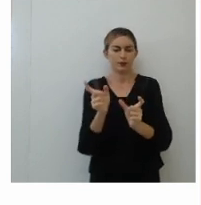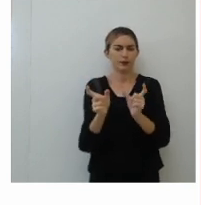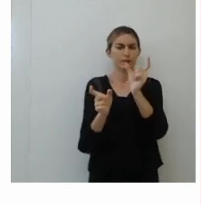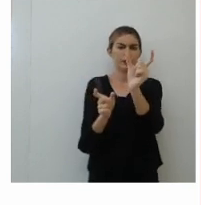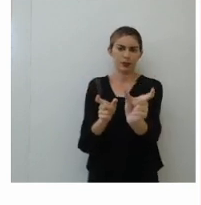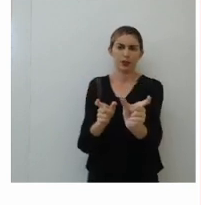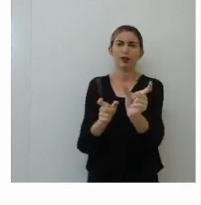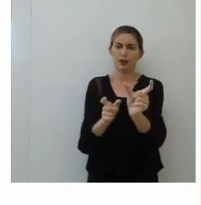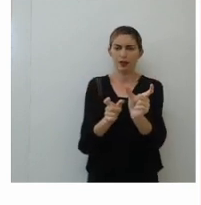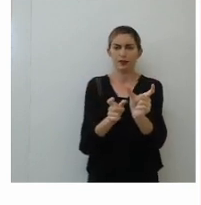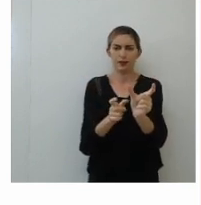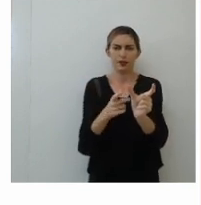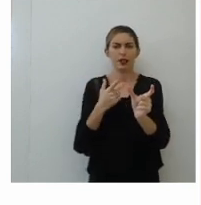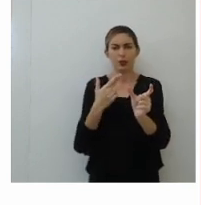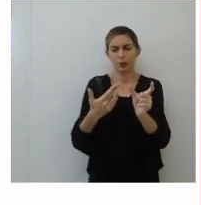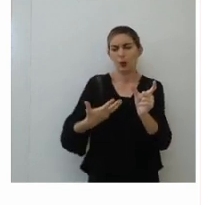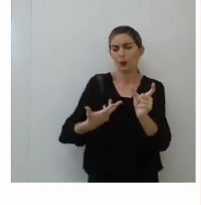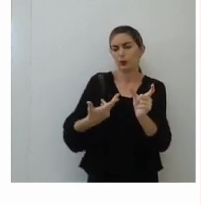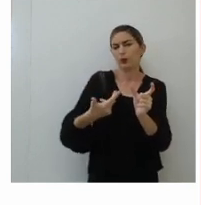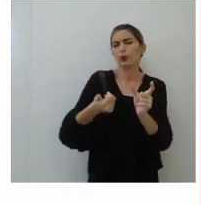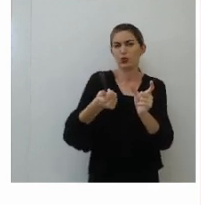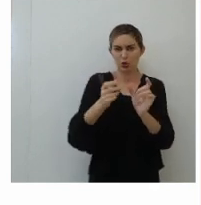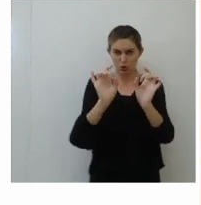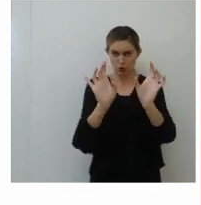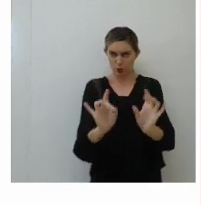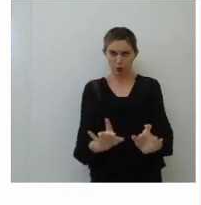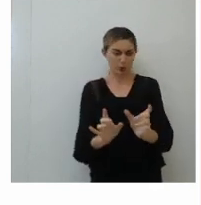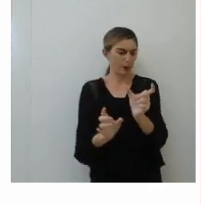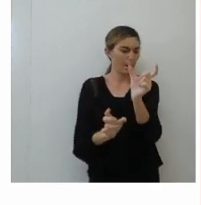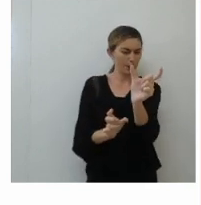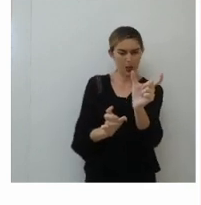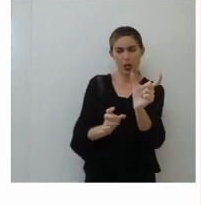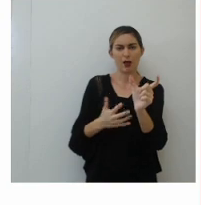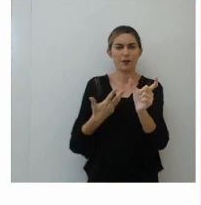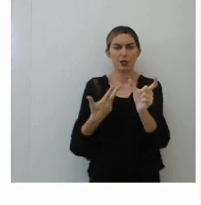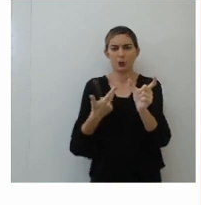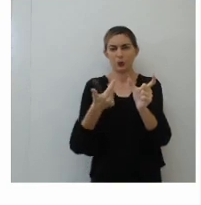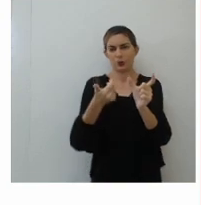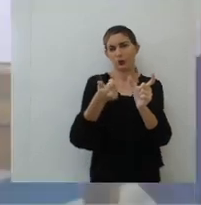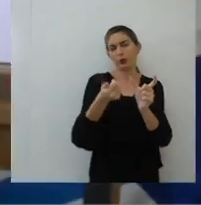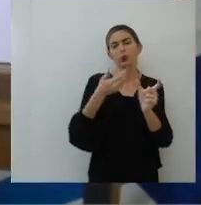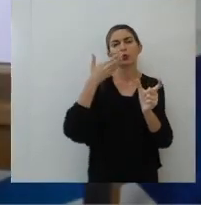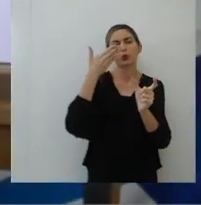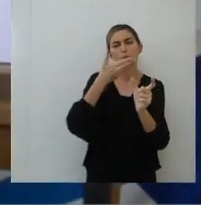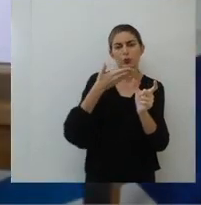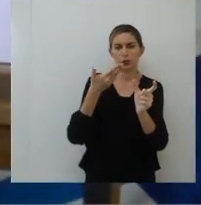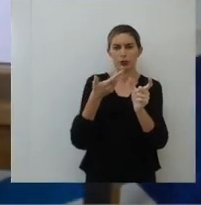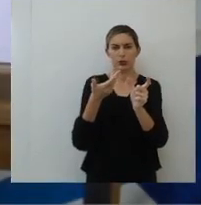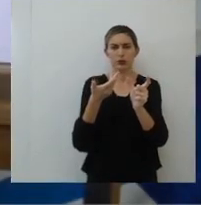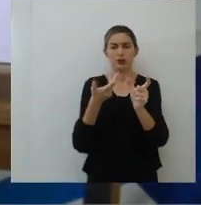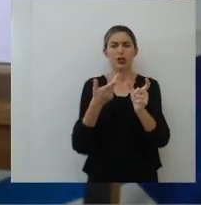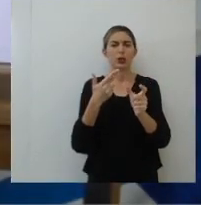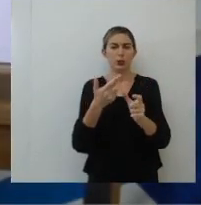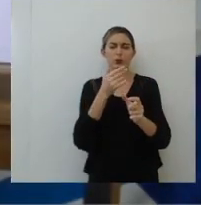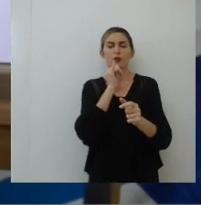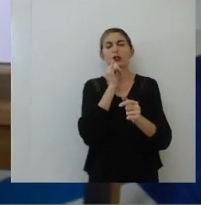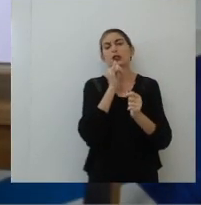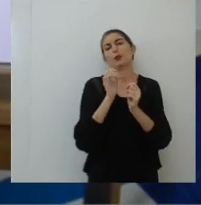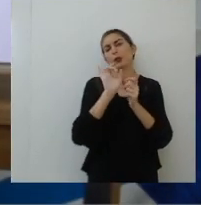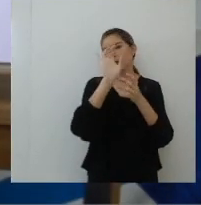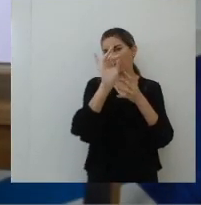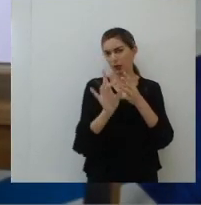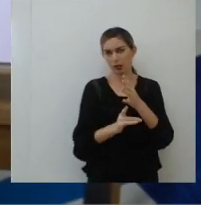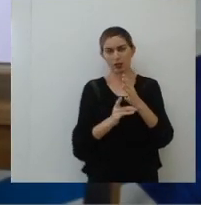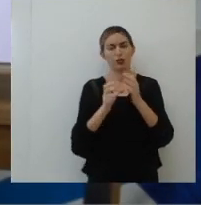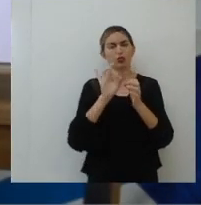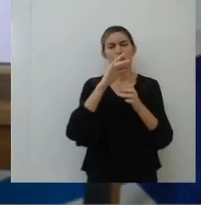amenas ou polidas. A definição é chique, né? Circunlocuções amenas ou polidas. Isso é um mero detalhe que você tem que